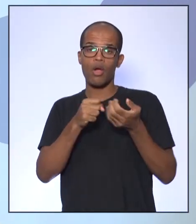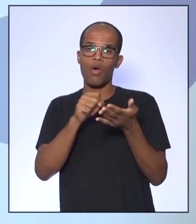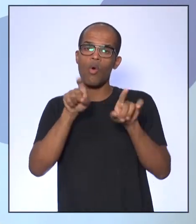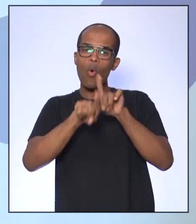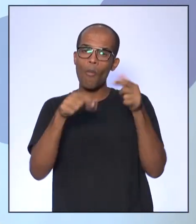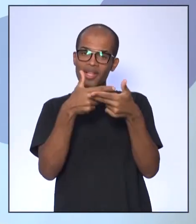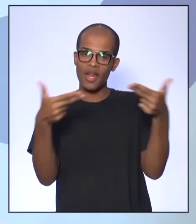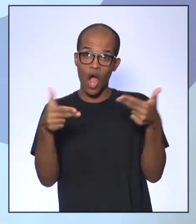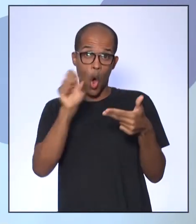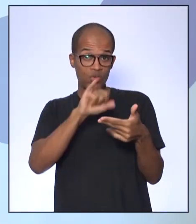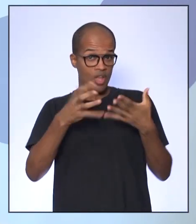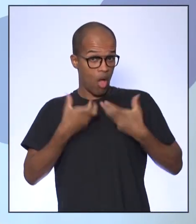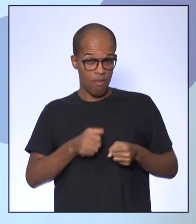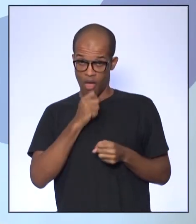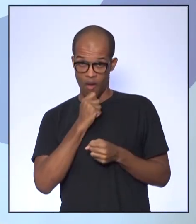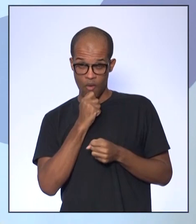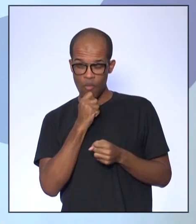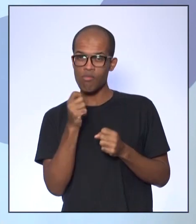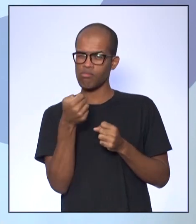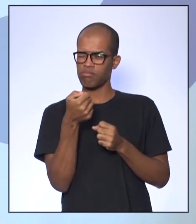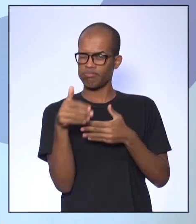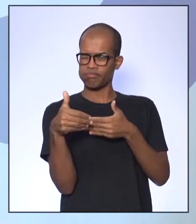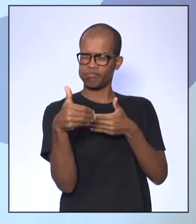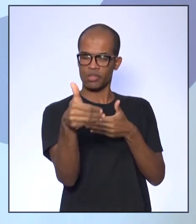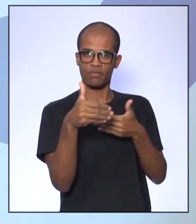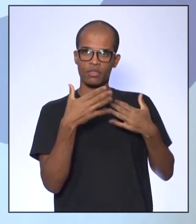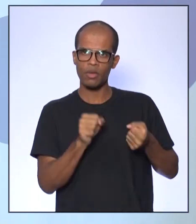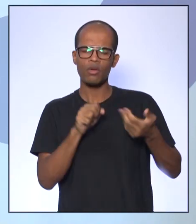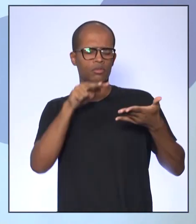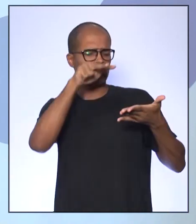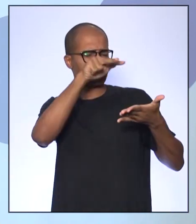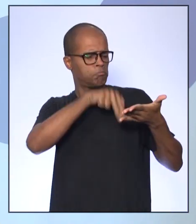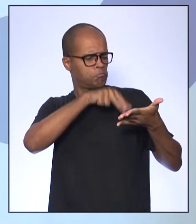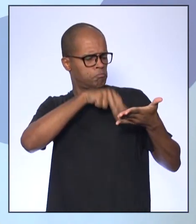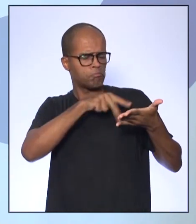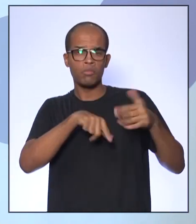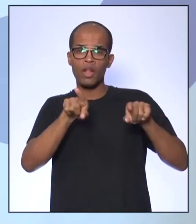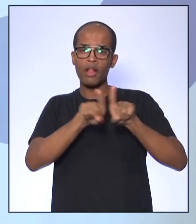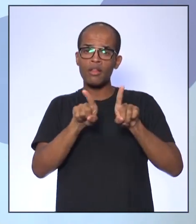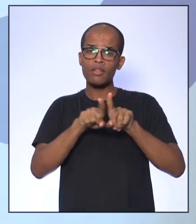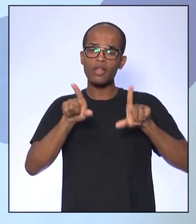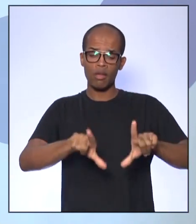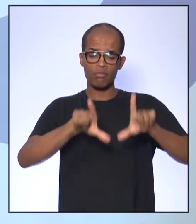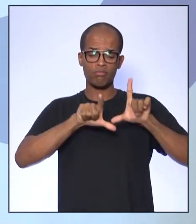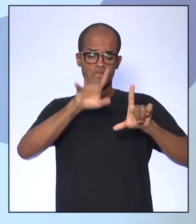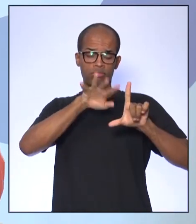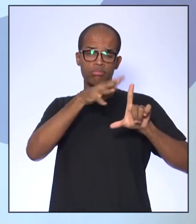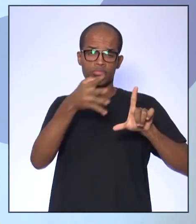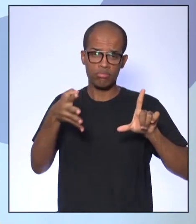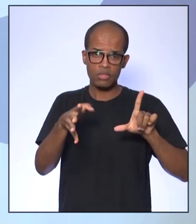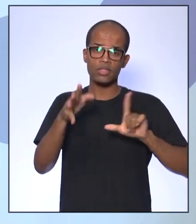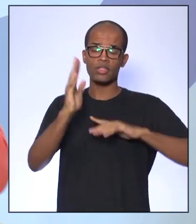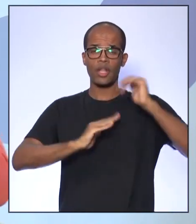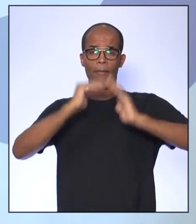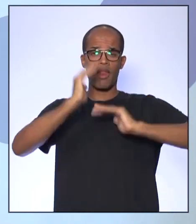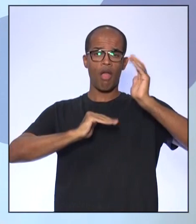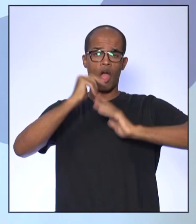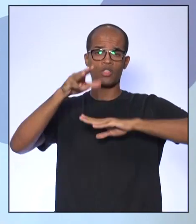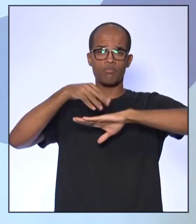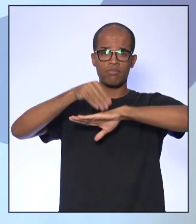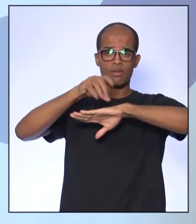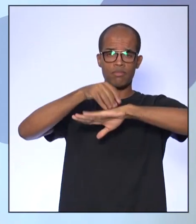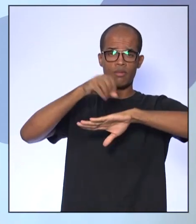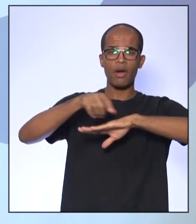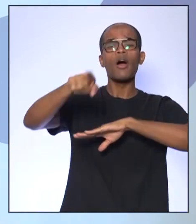não recebeu, logo receberão, né? E aí dá uma olhadinha, porque você tem o quadro das habilidades que serão trabalhadas, para vocês também